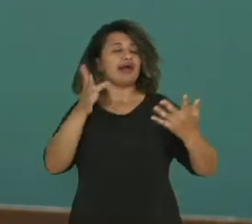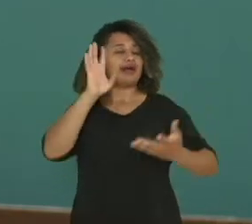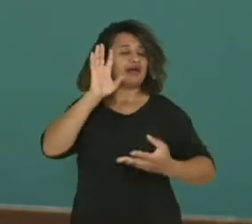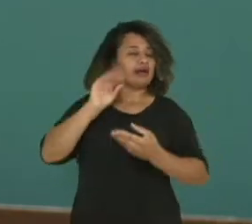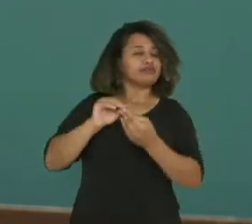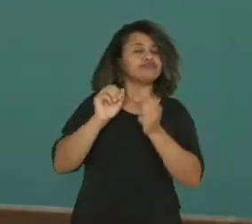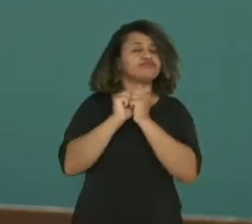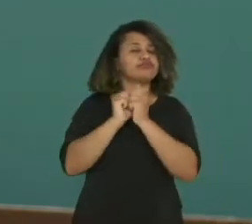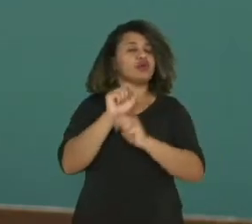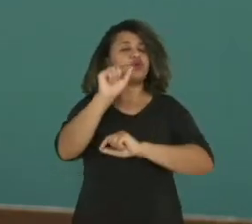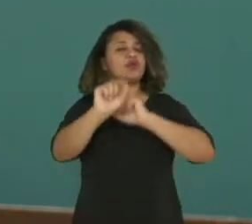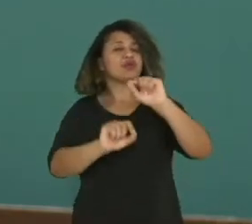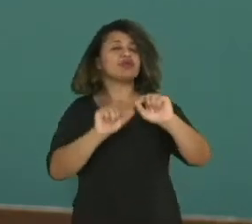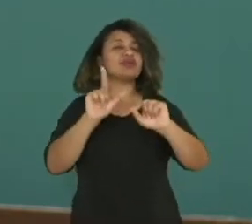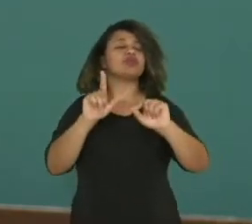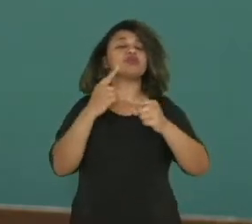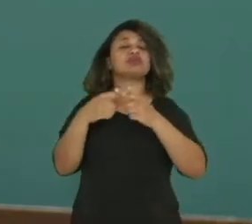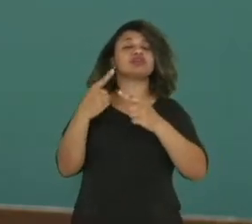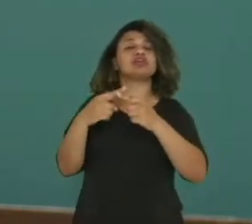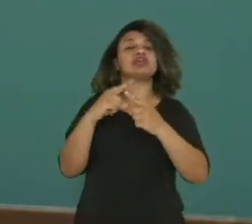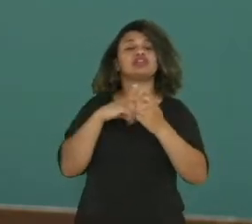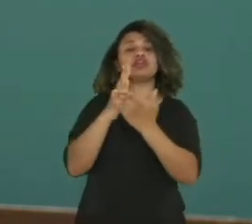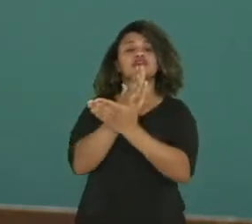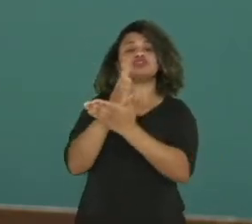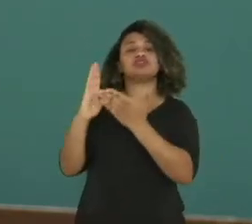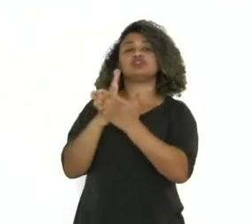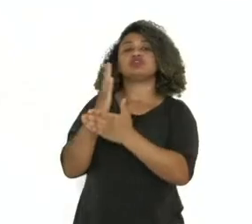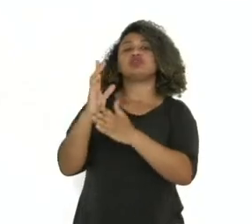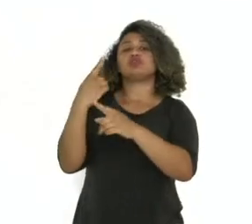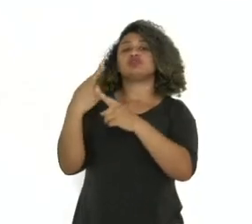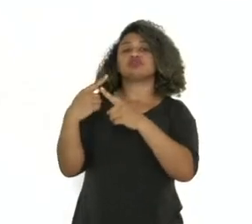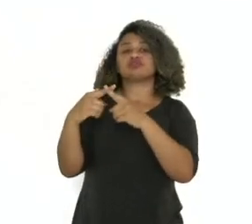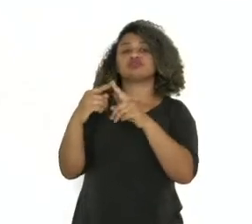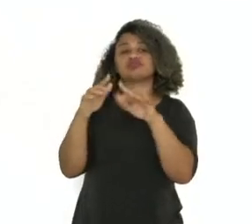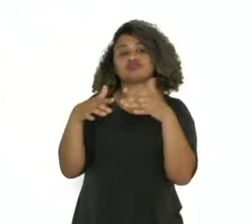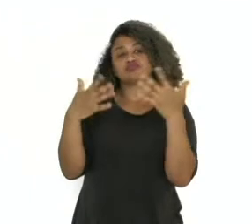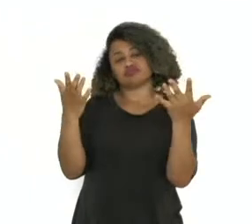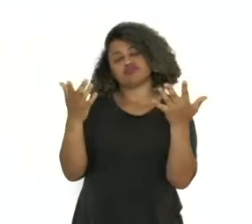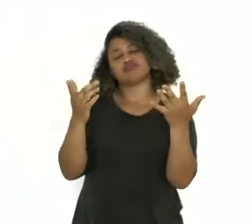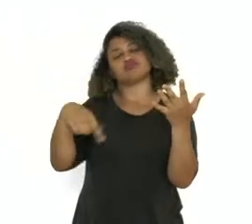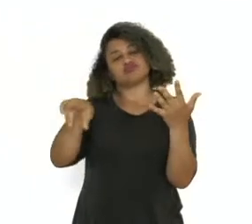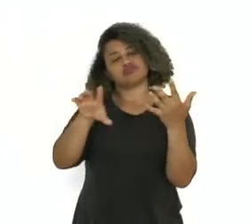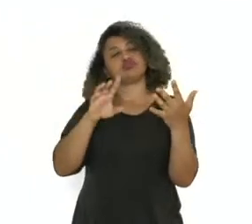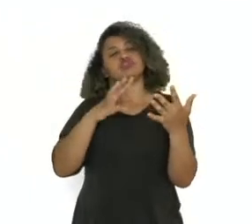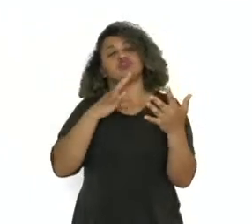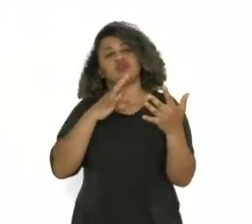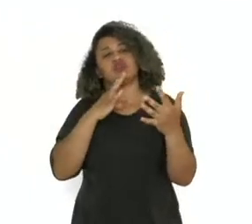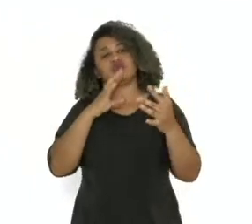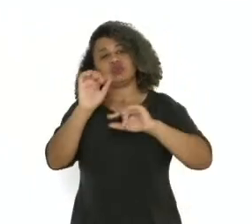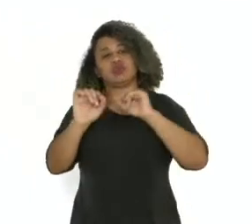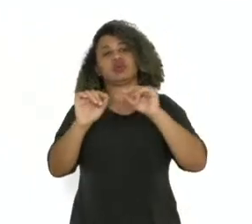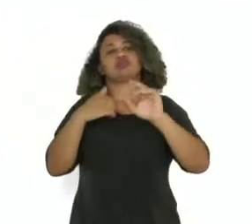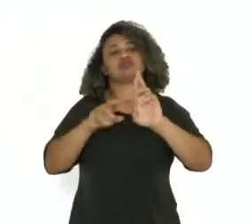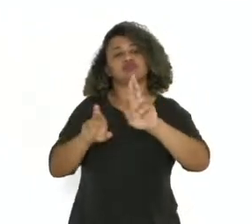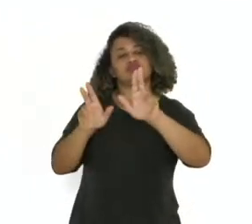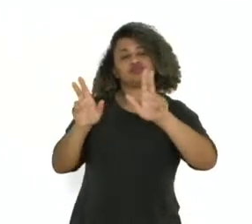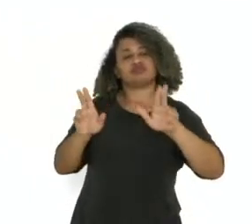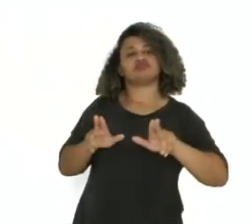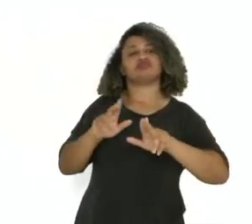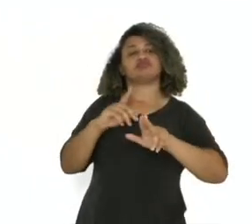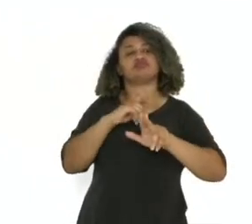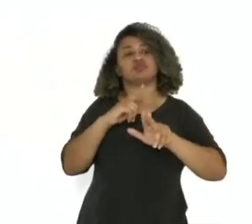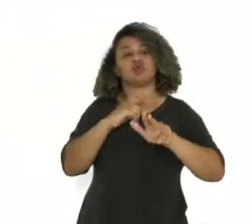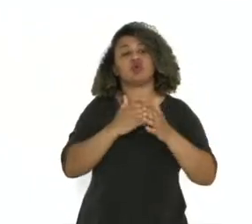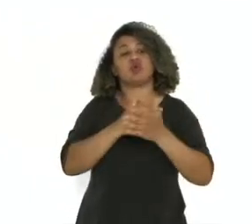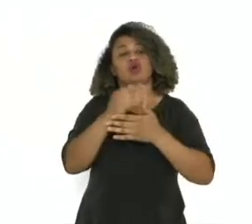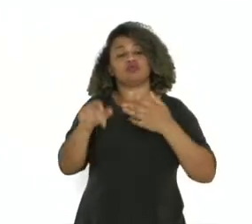juntos por que existe essa divisão, né? Você vai conhecer então essas diferenças começando